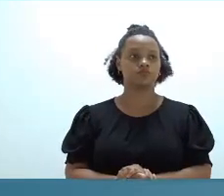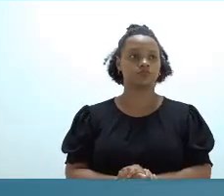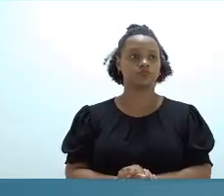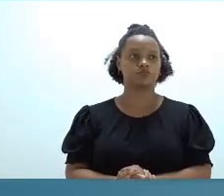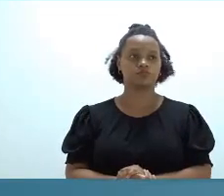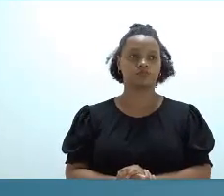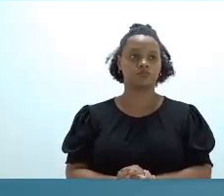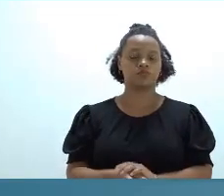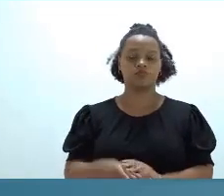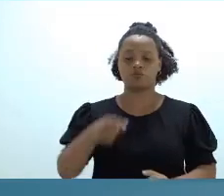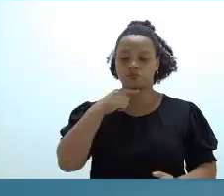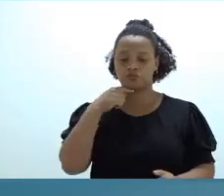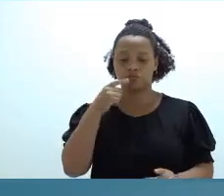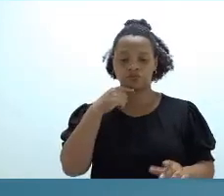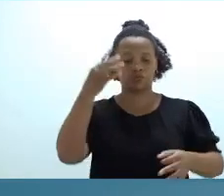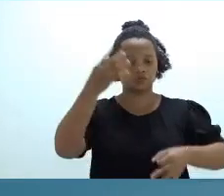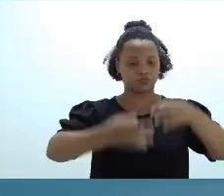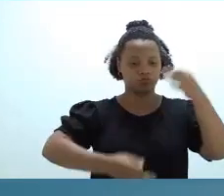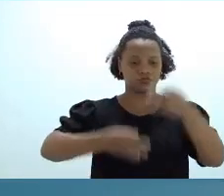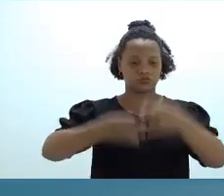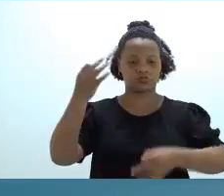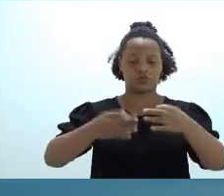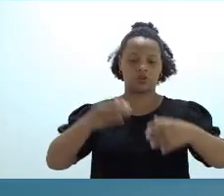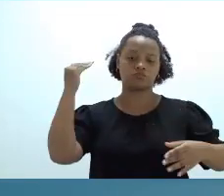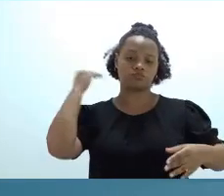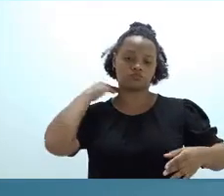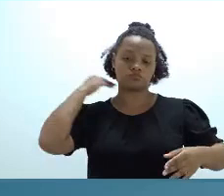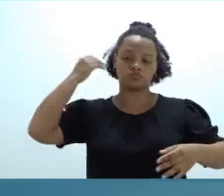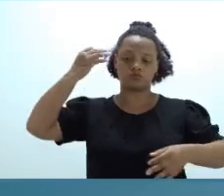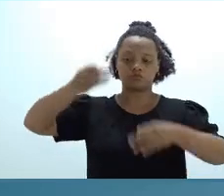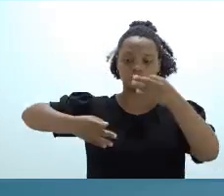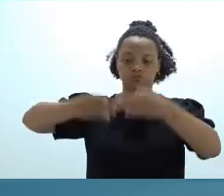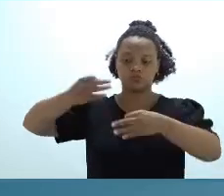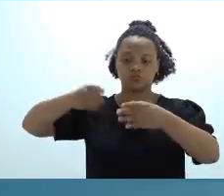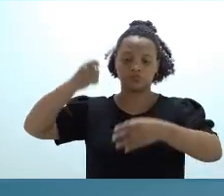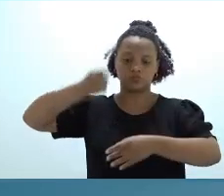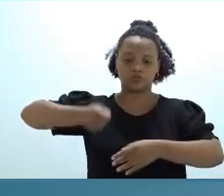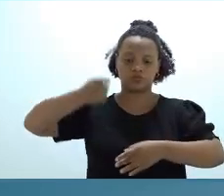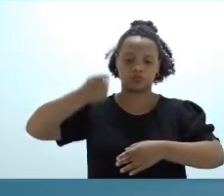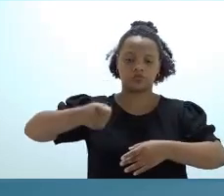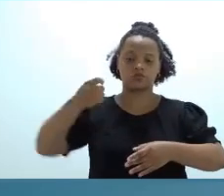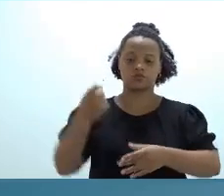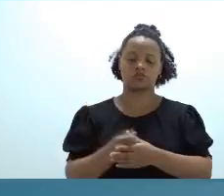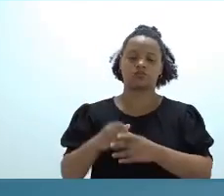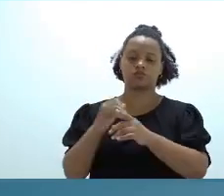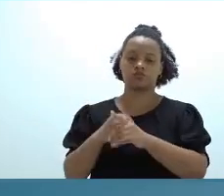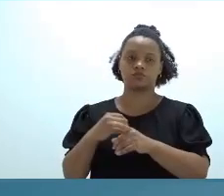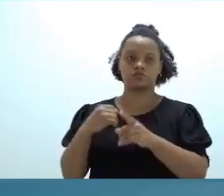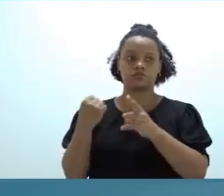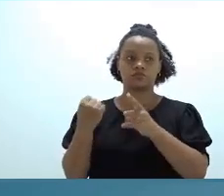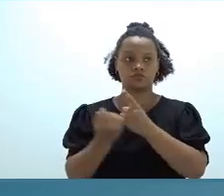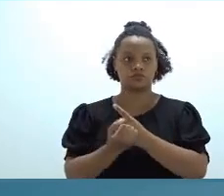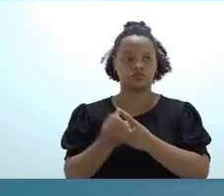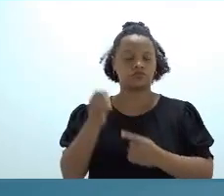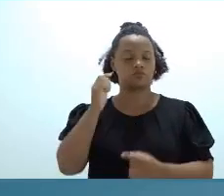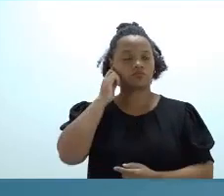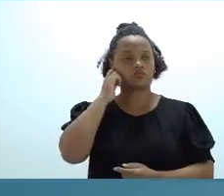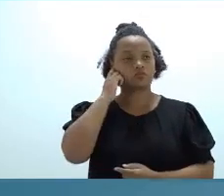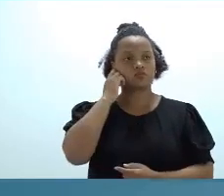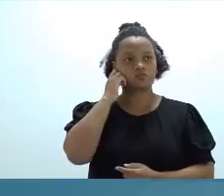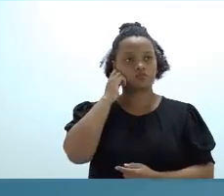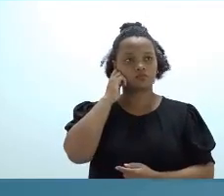concernentes recursos interpostos sejam submetidos à competência das turmas de direito